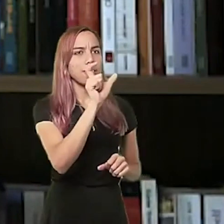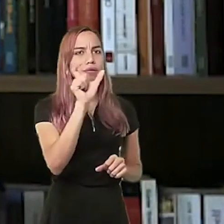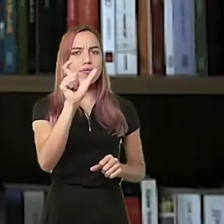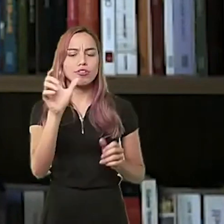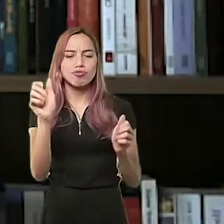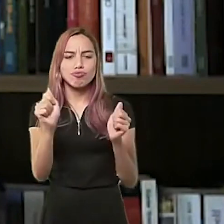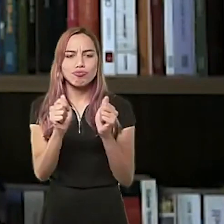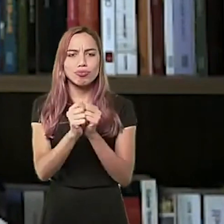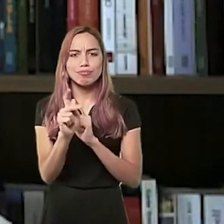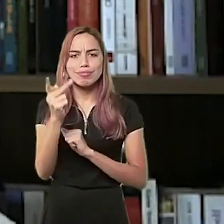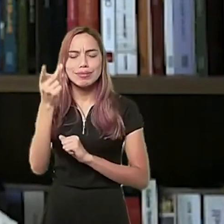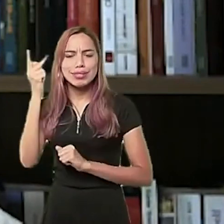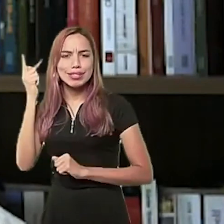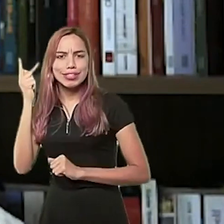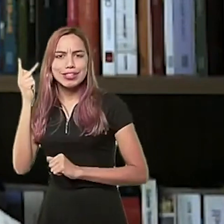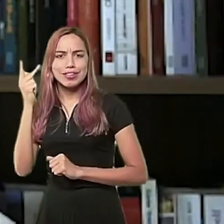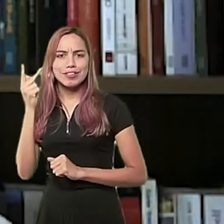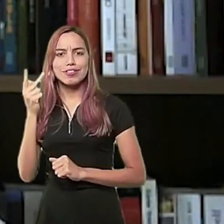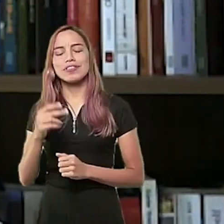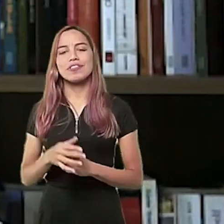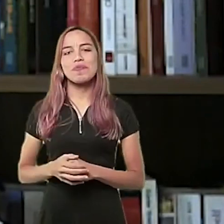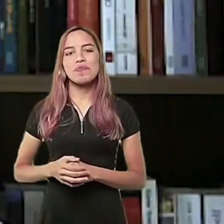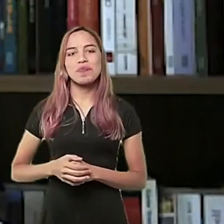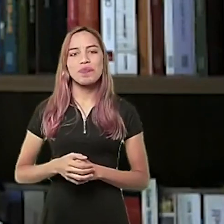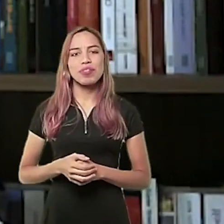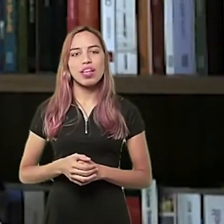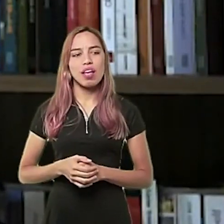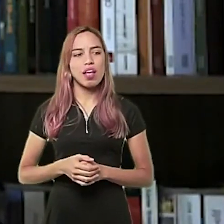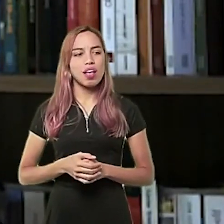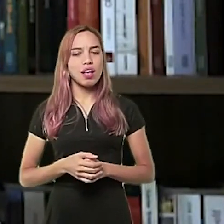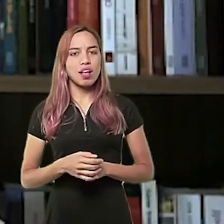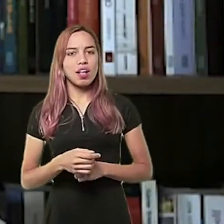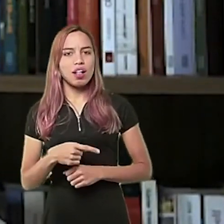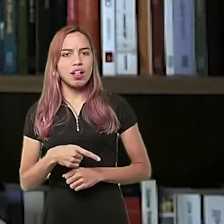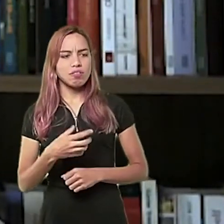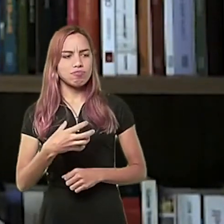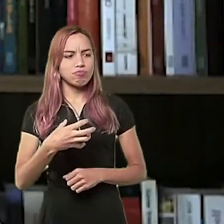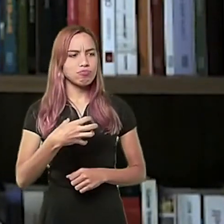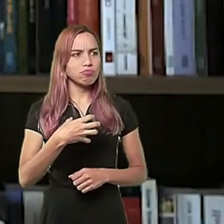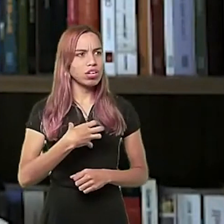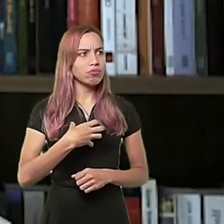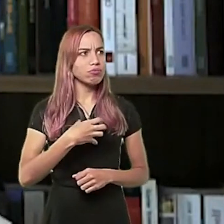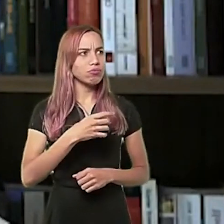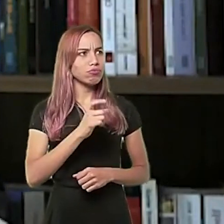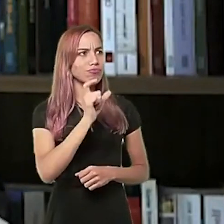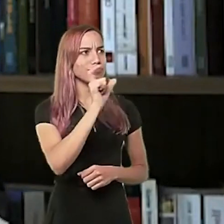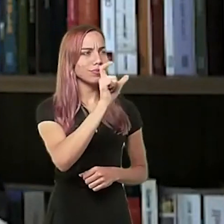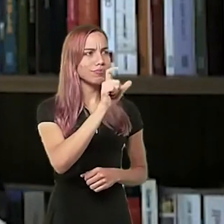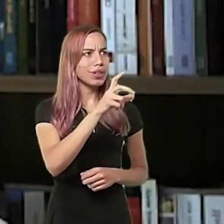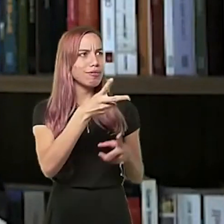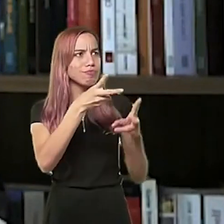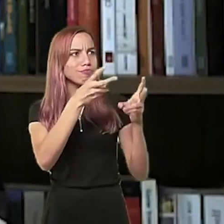talvez esse ato tenha me permitido,